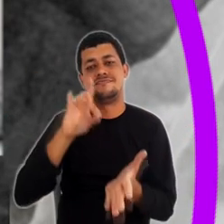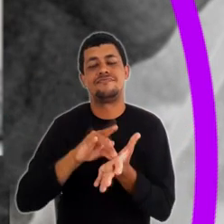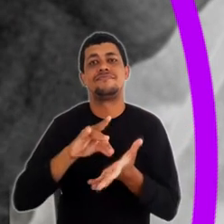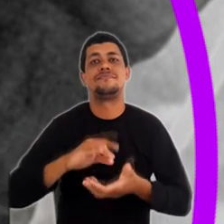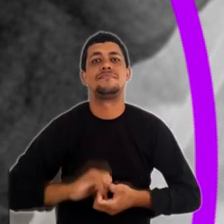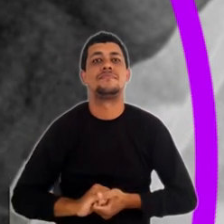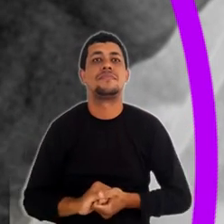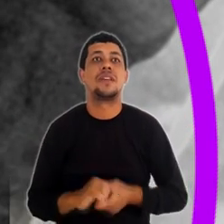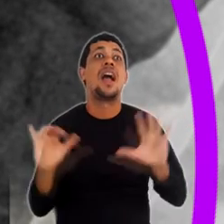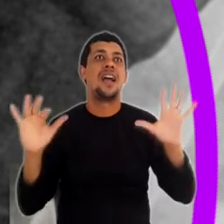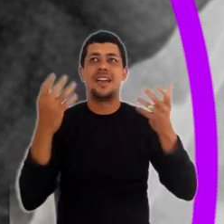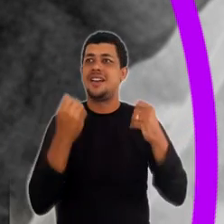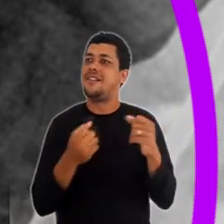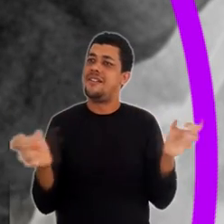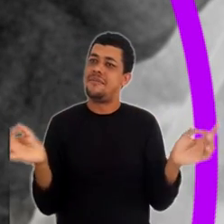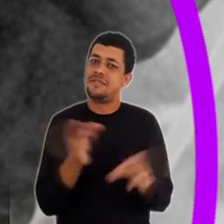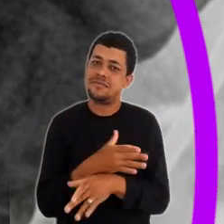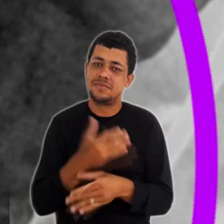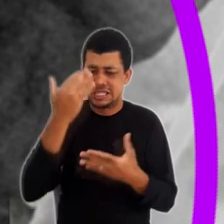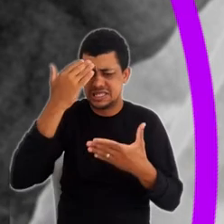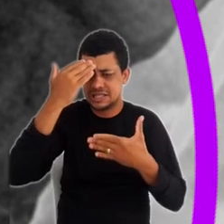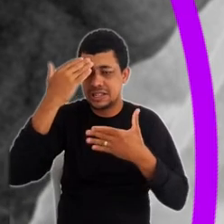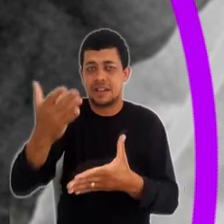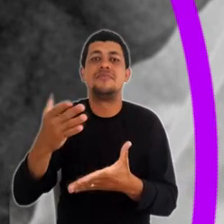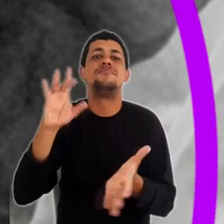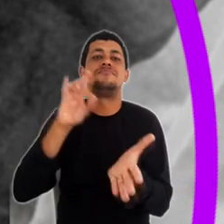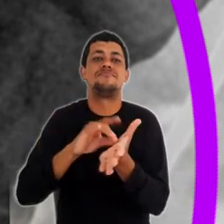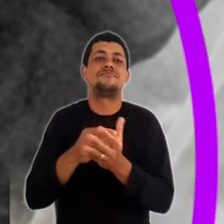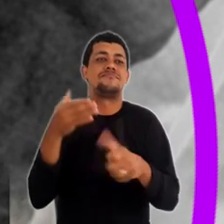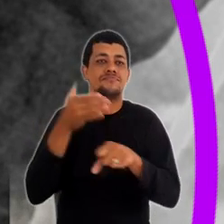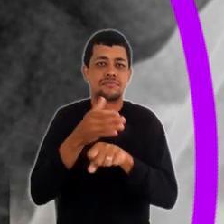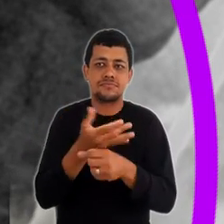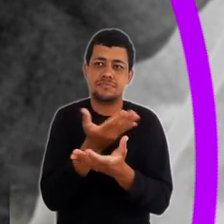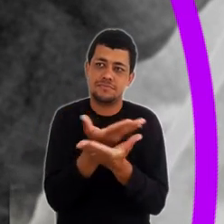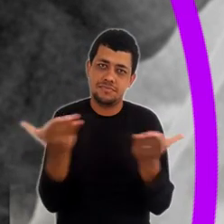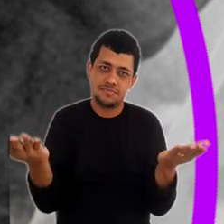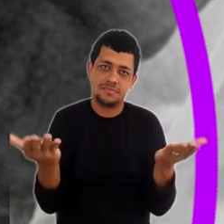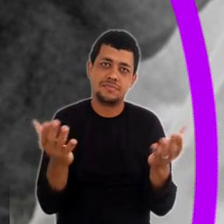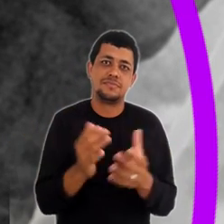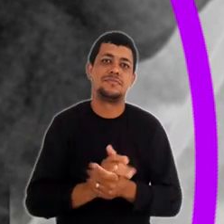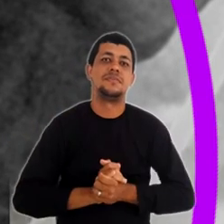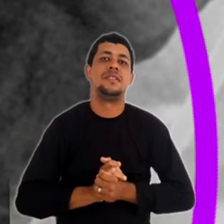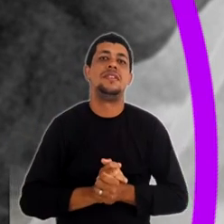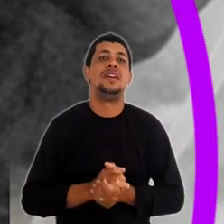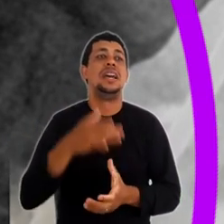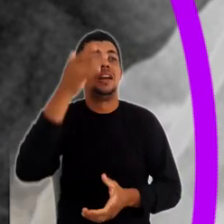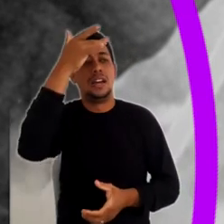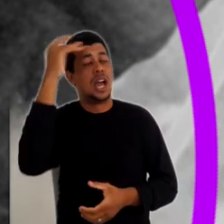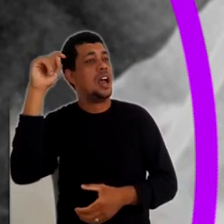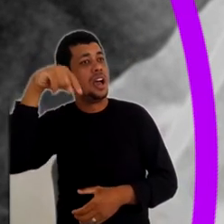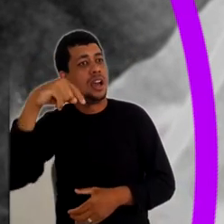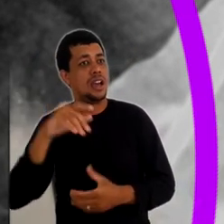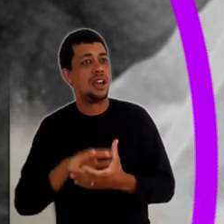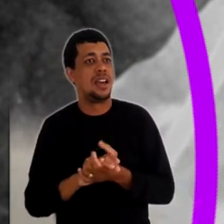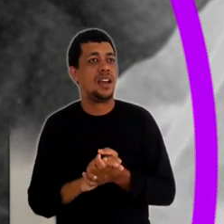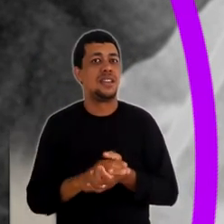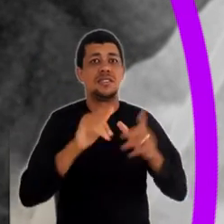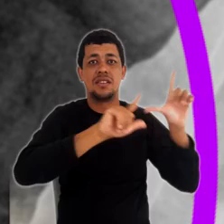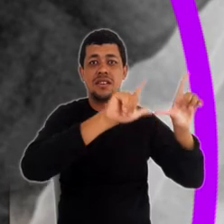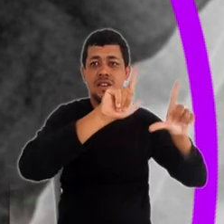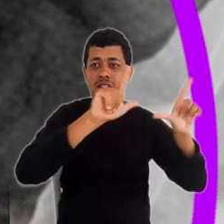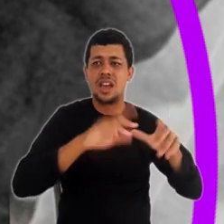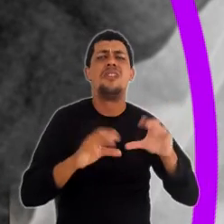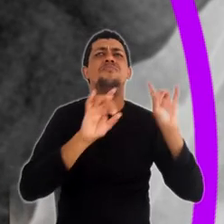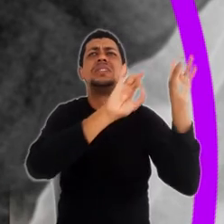oportunidade. Show, meninas! Obrigado mesmo pela participação de vocês. E, galerinha, esse foi nosso